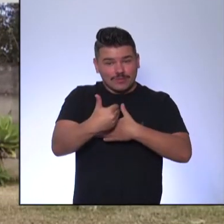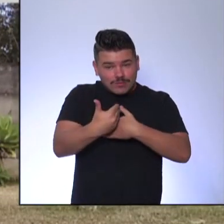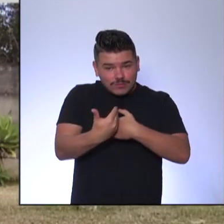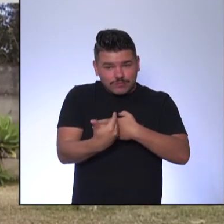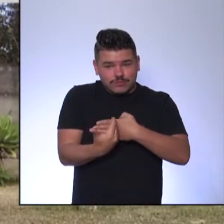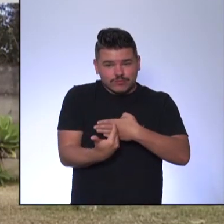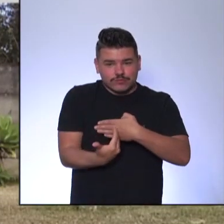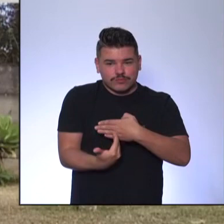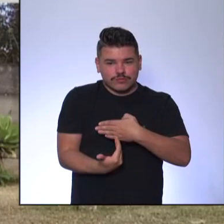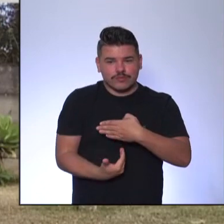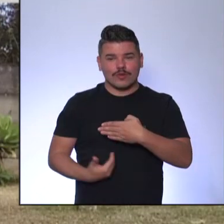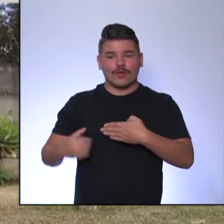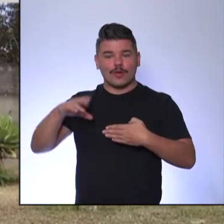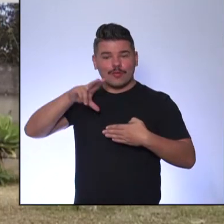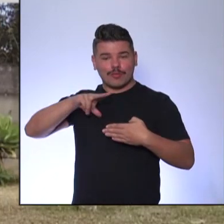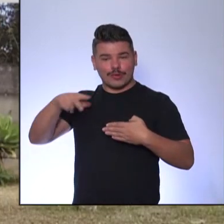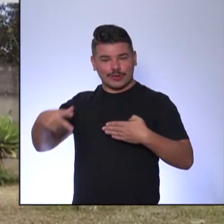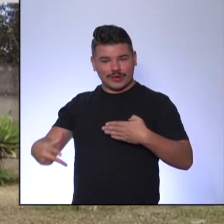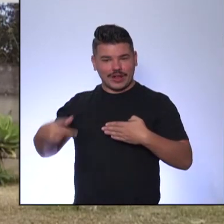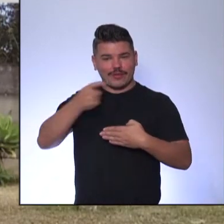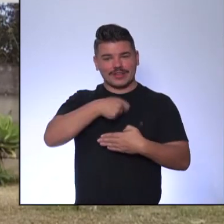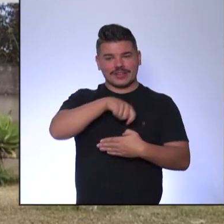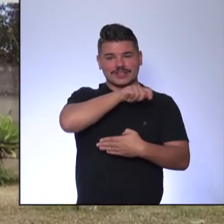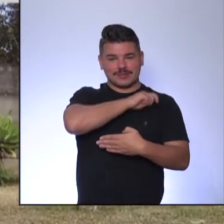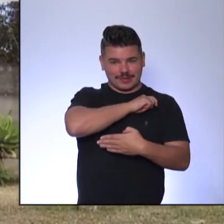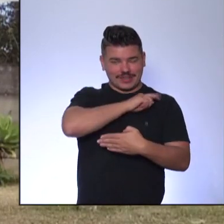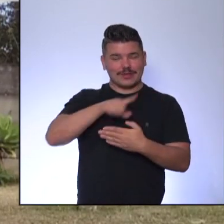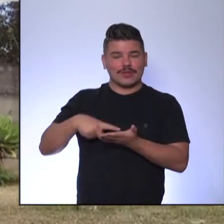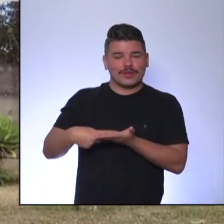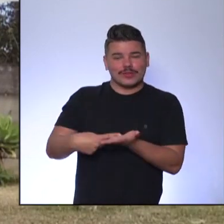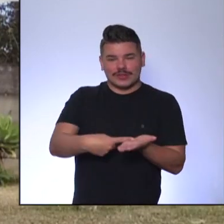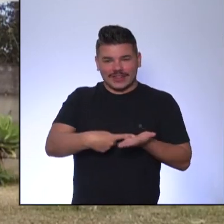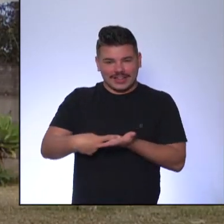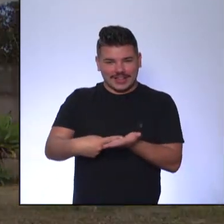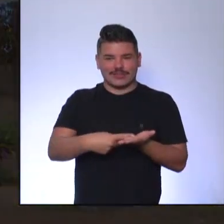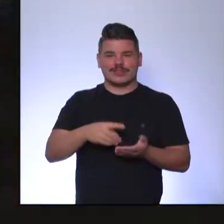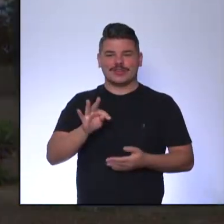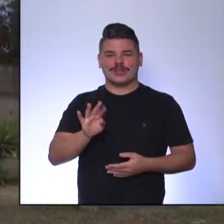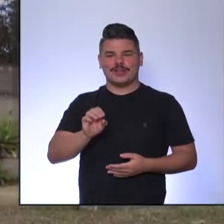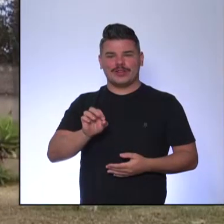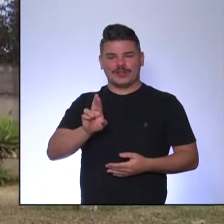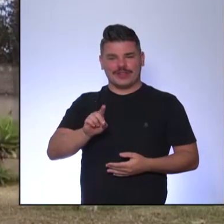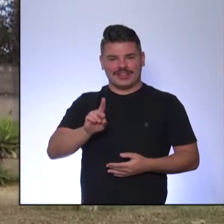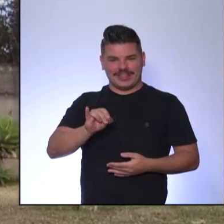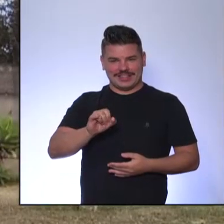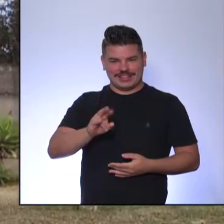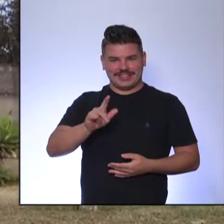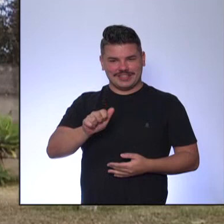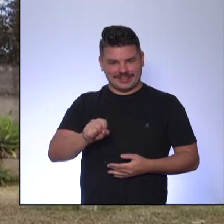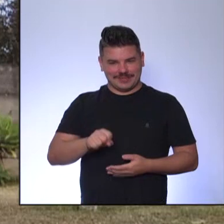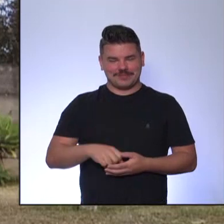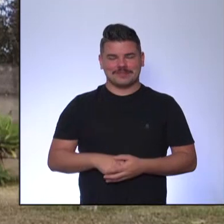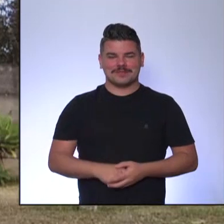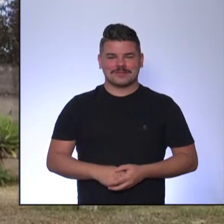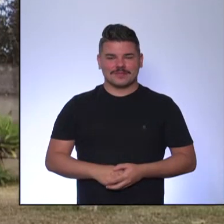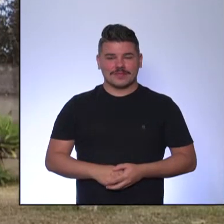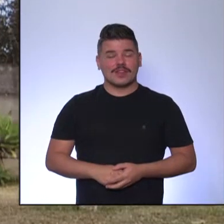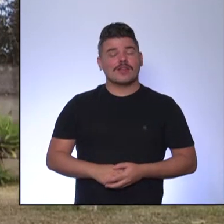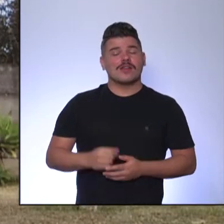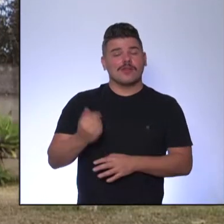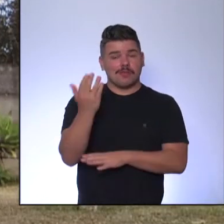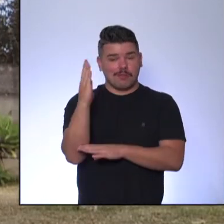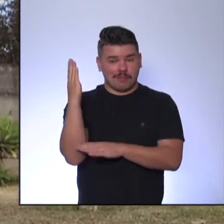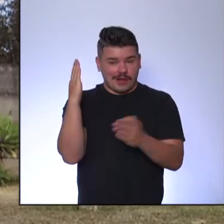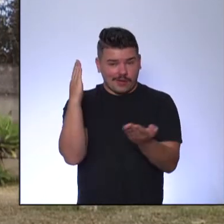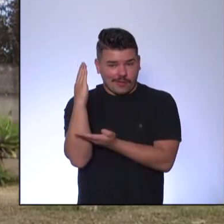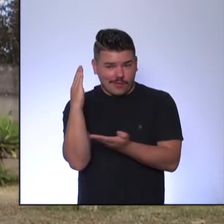linha imaginária definida pelo Tratado de Tordesilhas. Ok? Bom, o ciclo do pau-brasil não dura